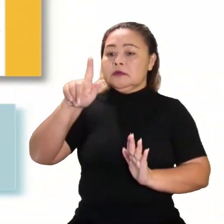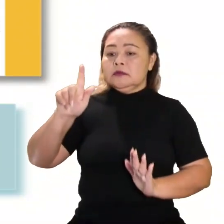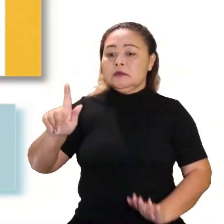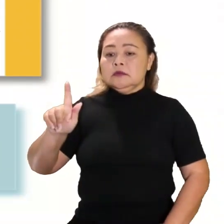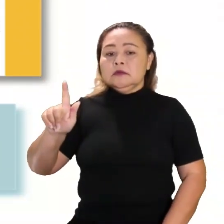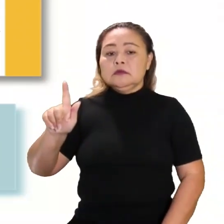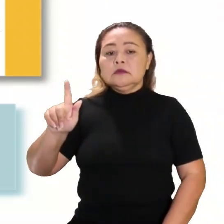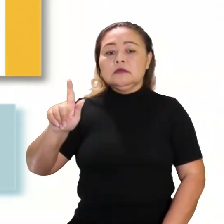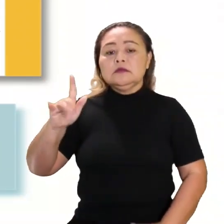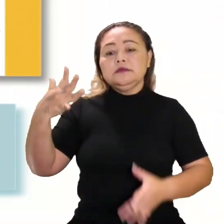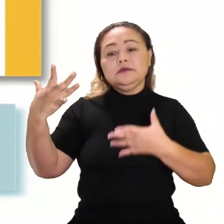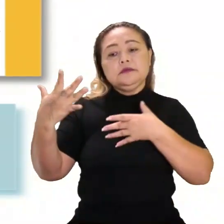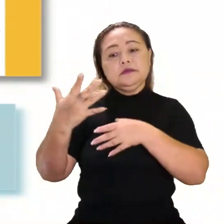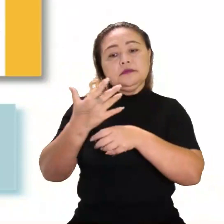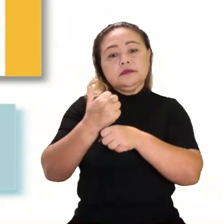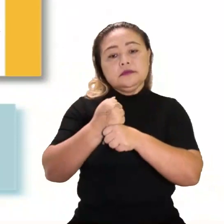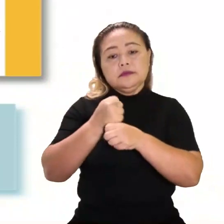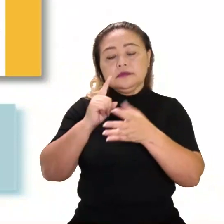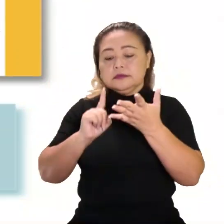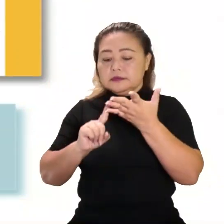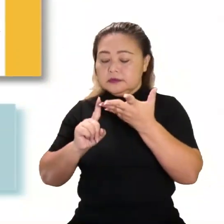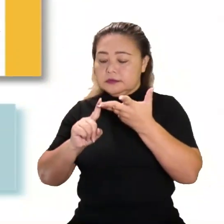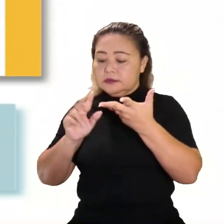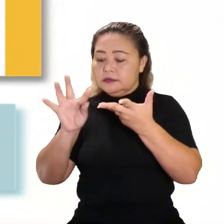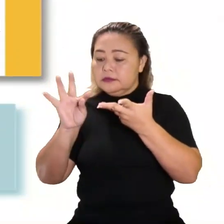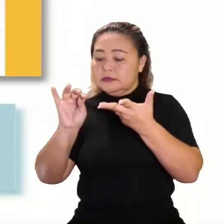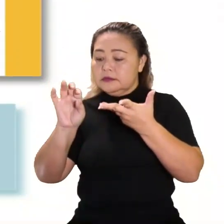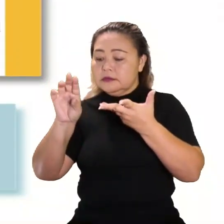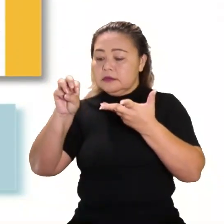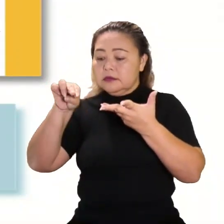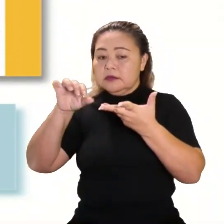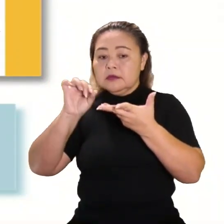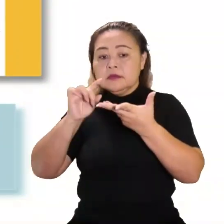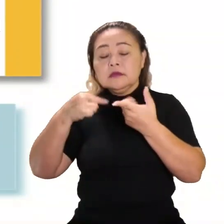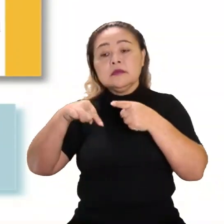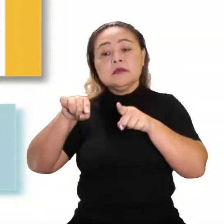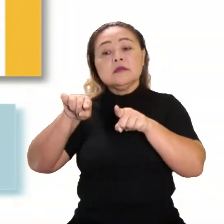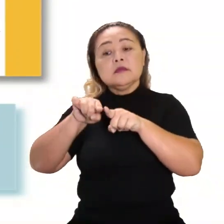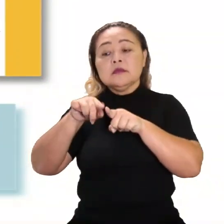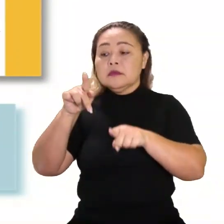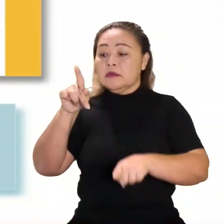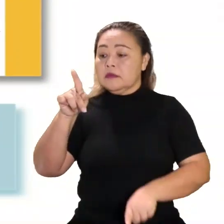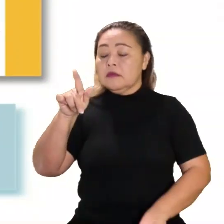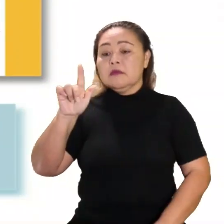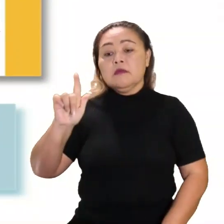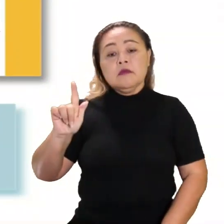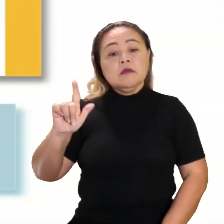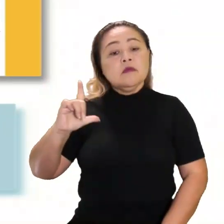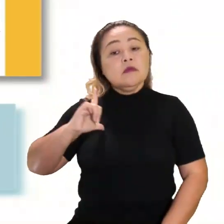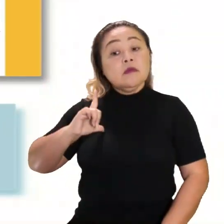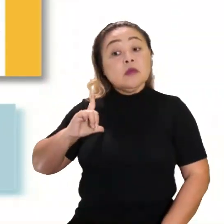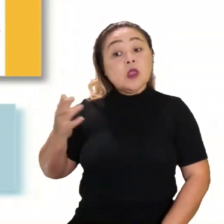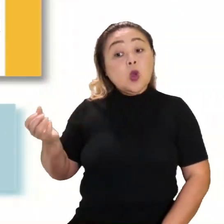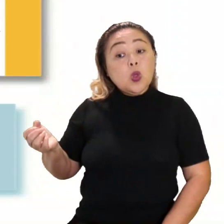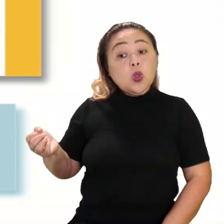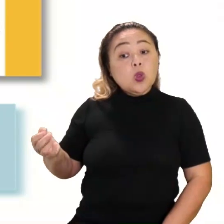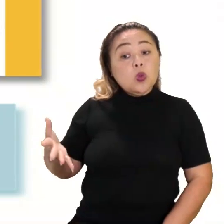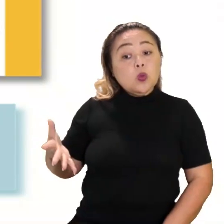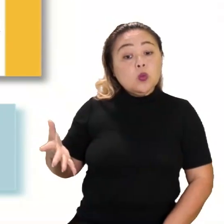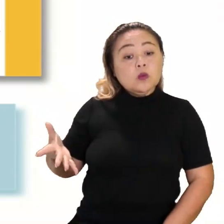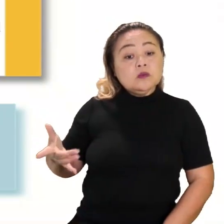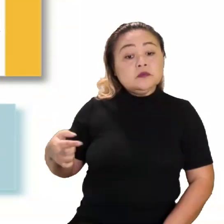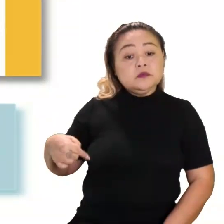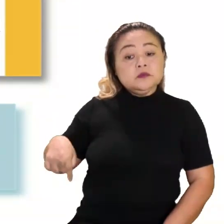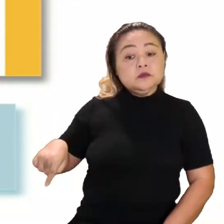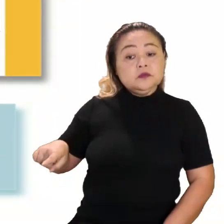geométrica. Soma dos termos de uma progressão geométrica e também temos uma novidade, porque nós temos a